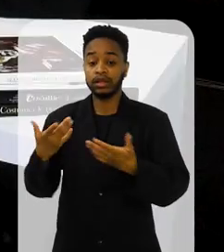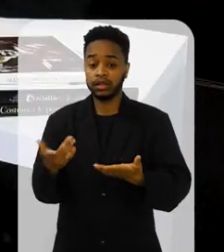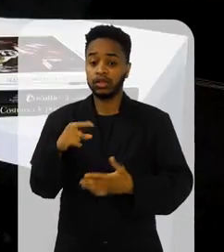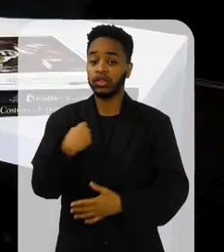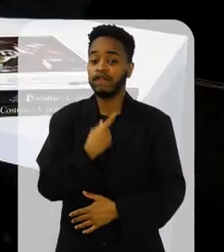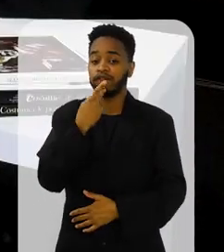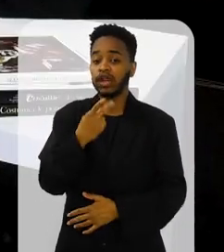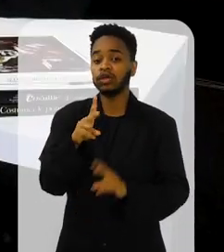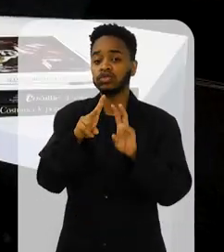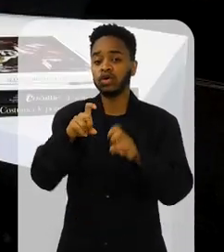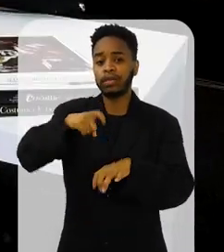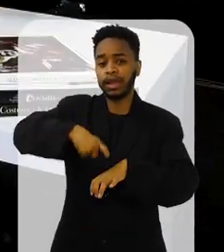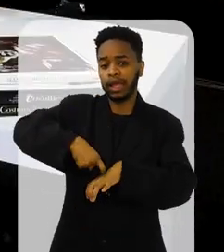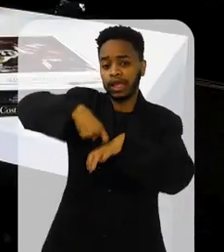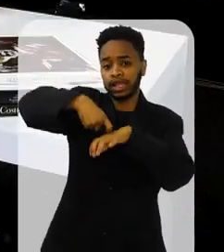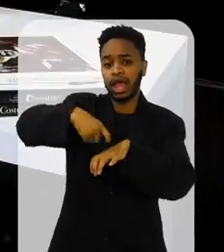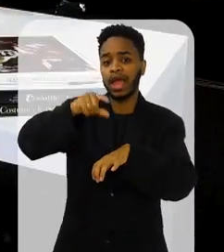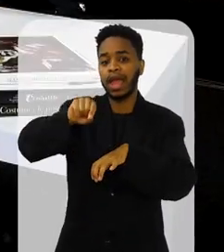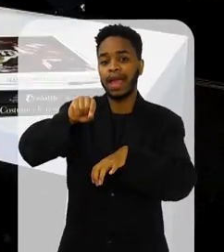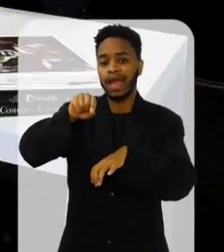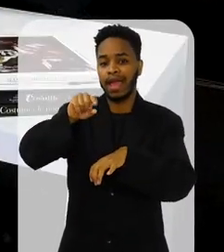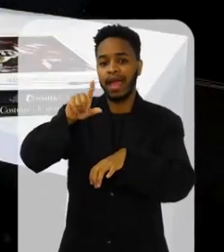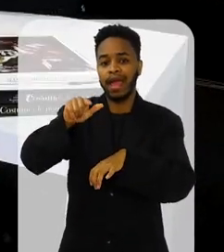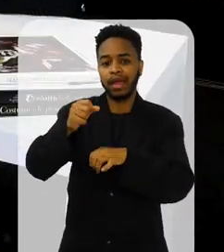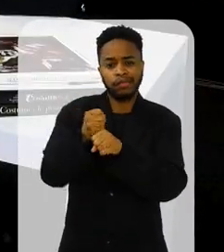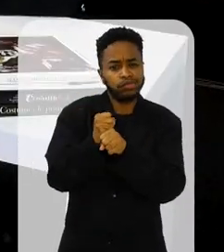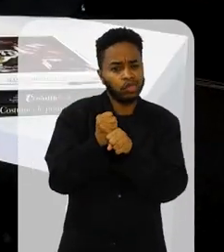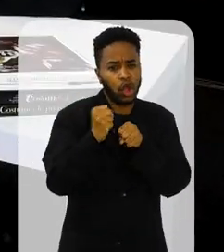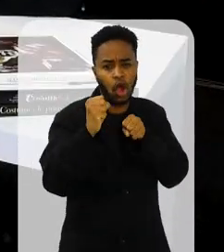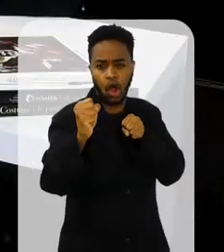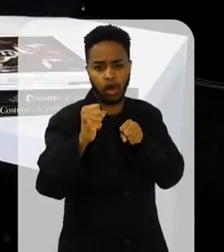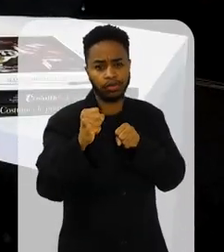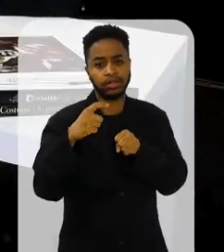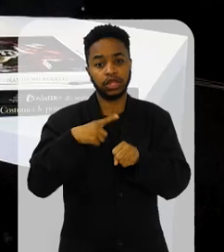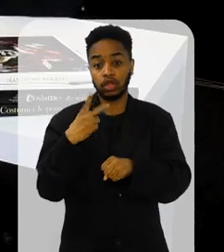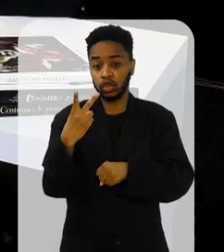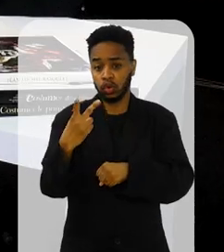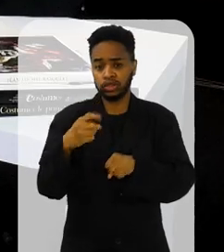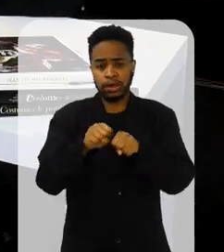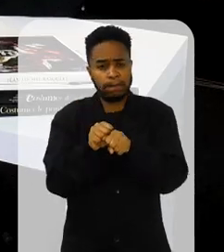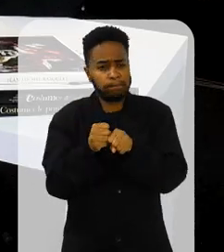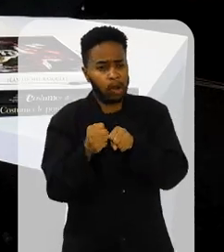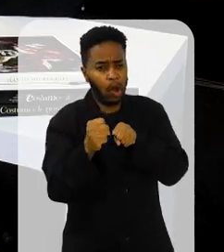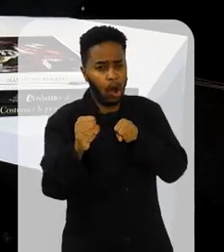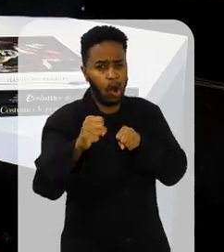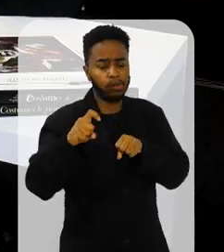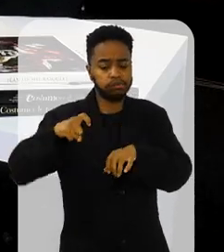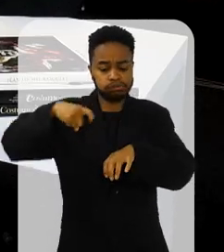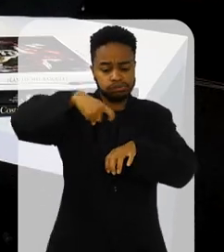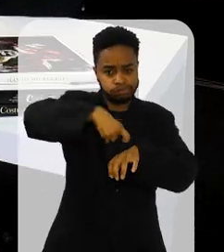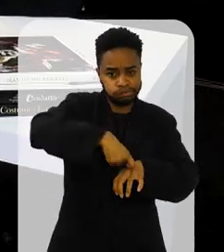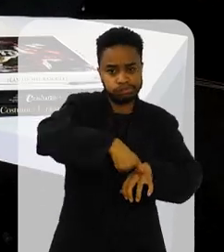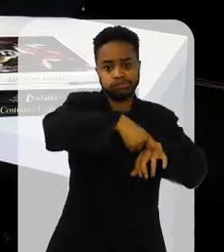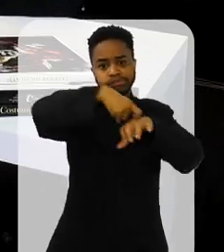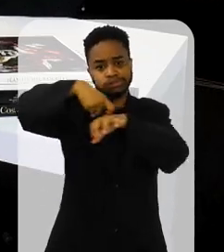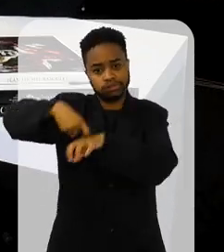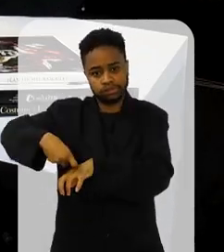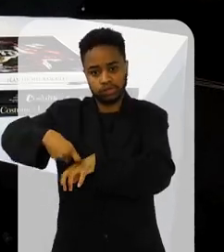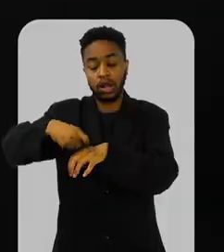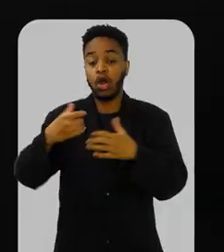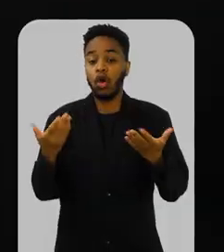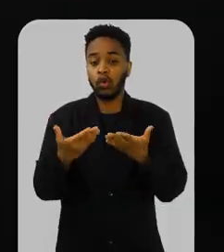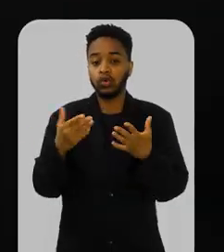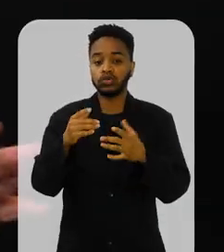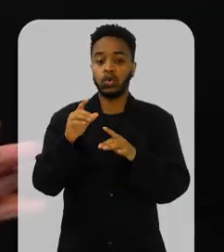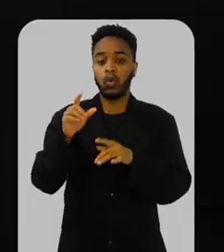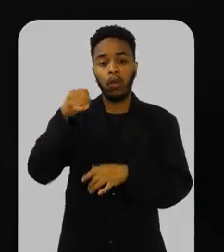de guindaste, a gente fala guindaste de... Não, tem um mega guindaste, são dois megas de guindaste quando acontecem nos dois. Caprichoso hoje tem o